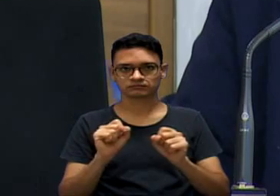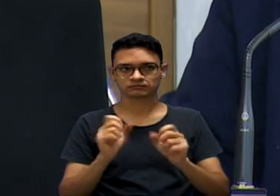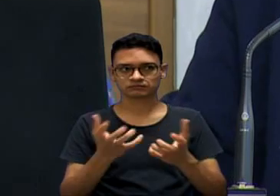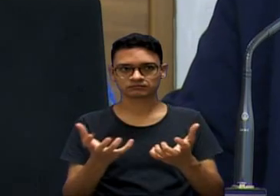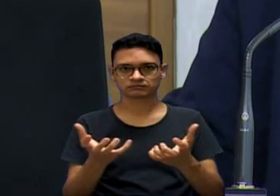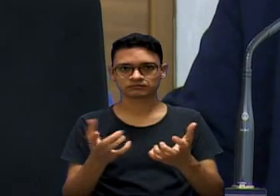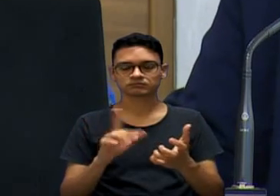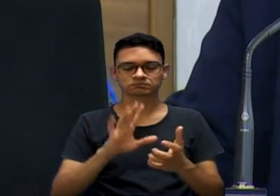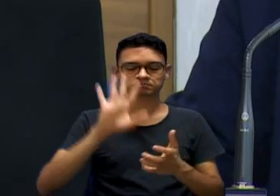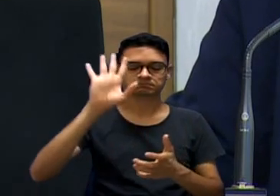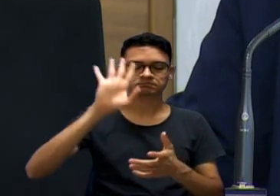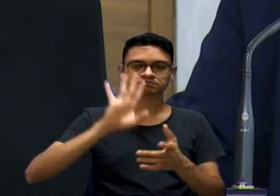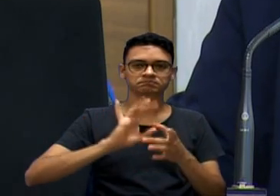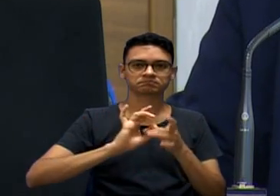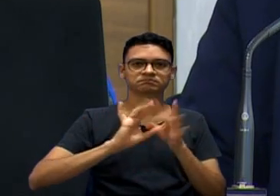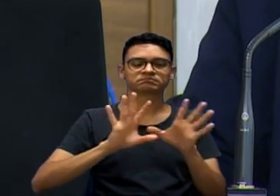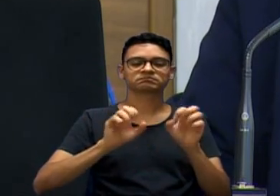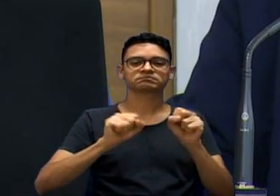Tem a palavra.